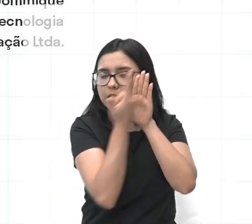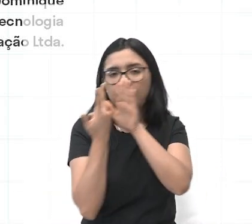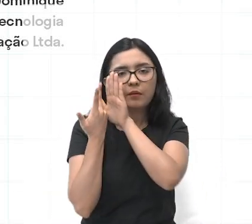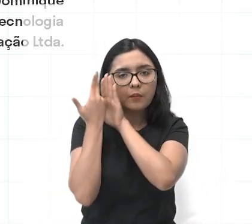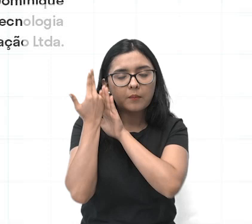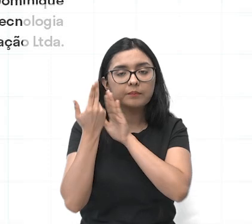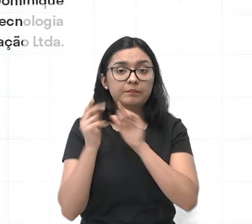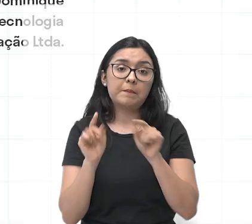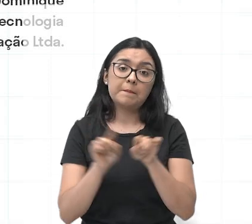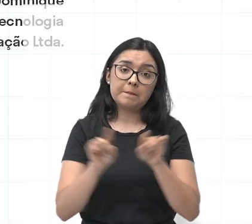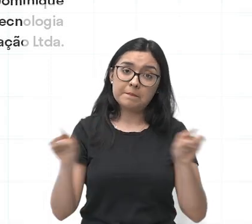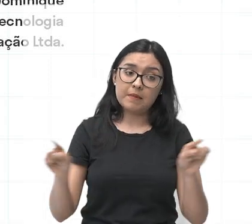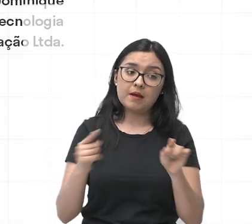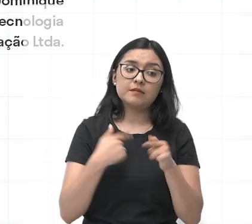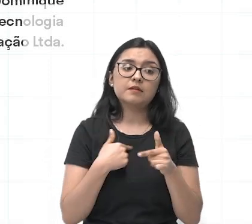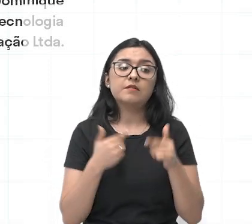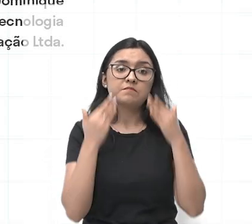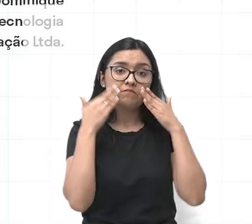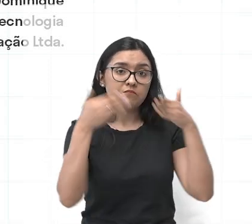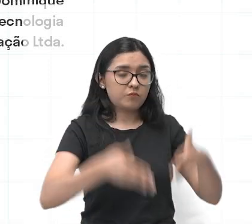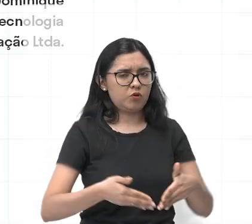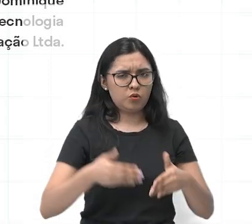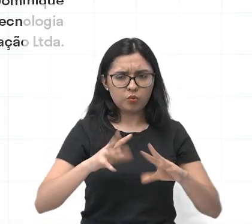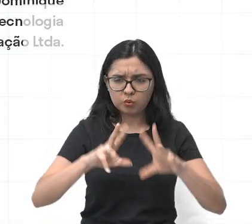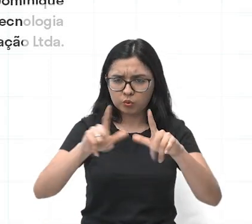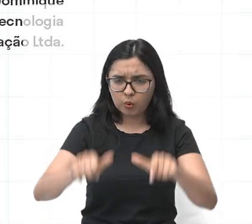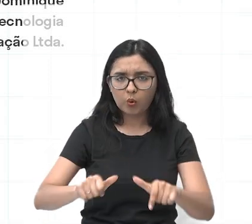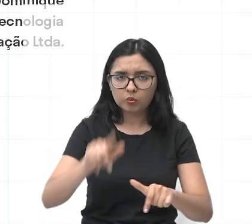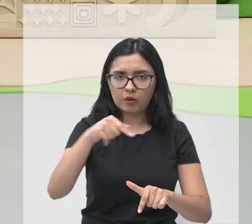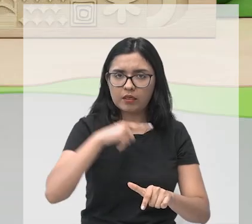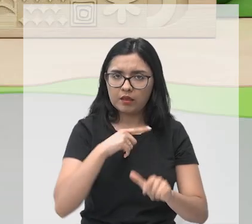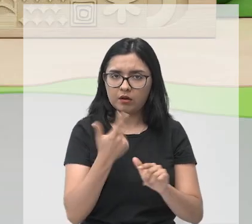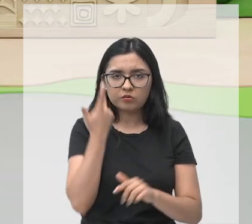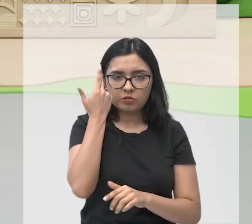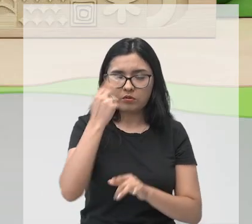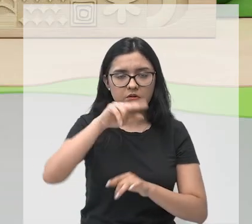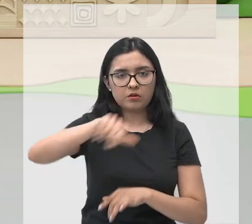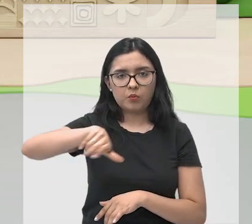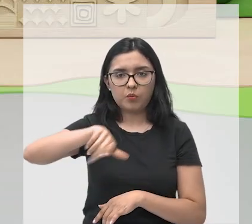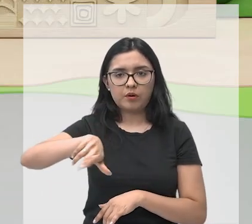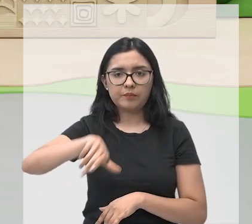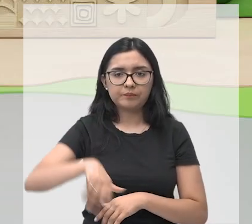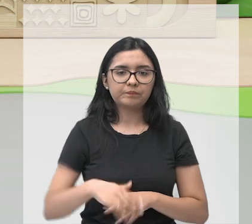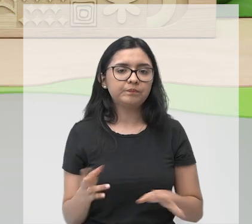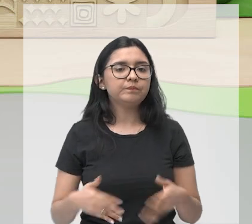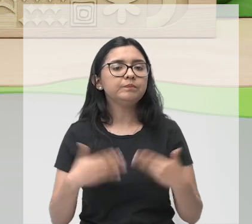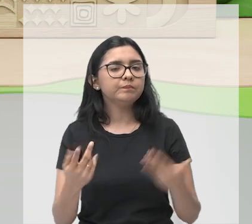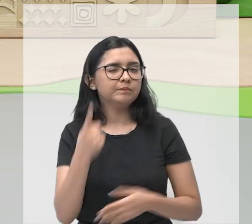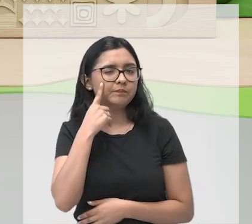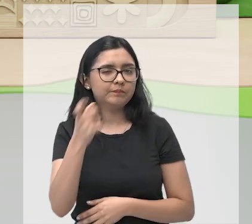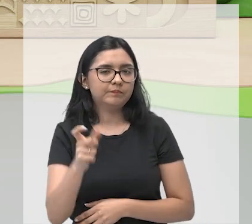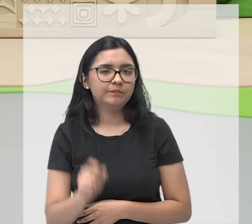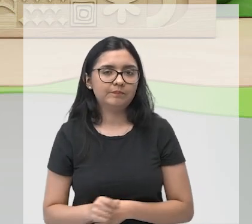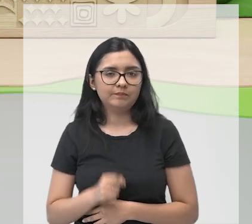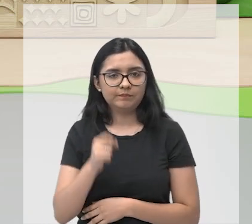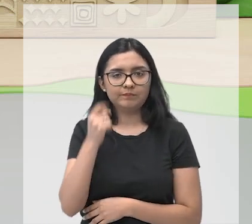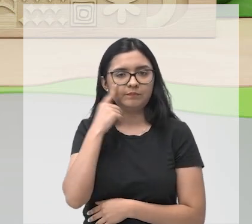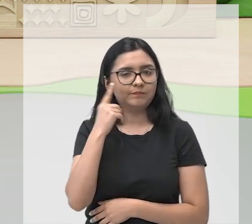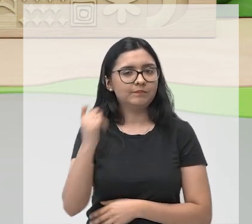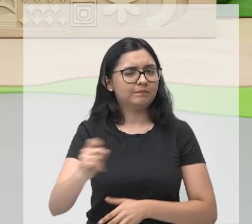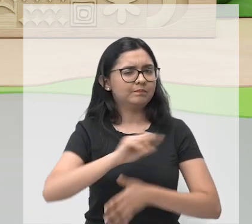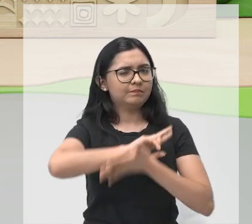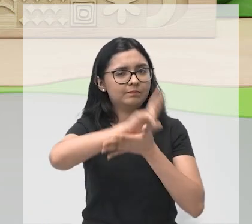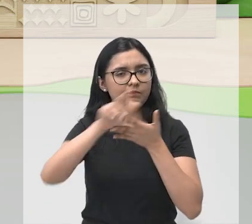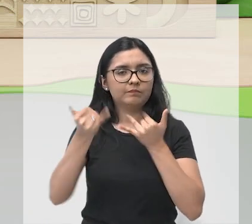casos específicos. Então não é todo indivíduo que vai passar por isso. Olha só que interessante até aqui, né?